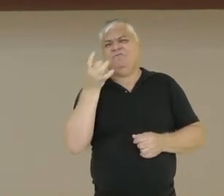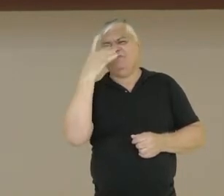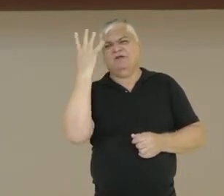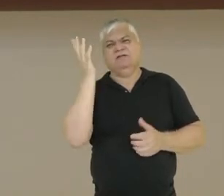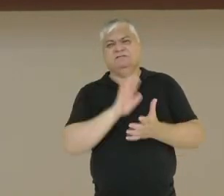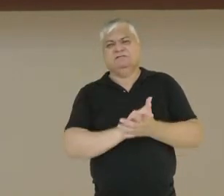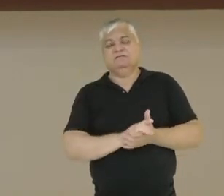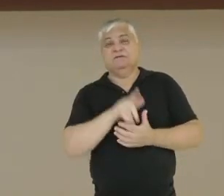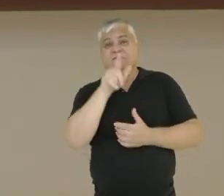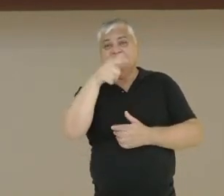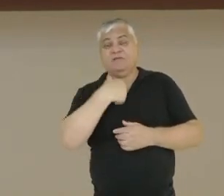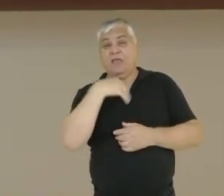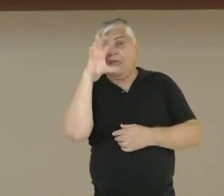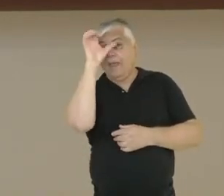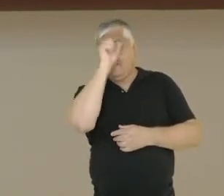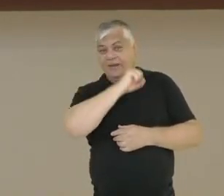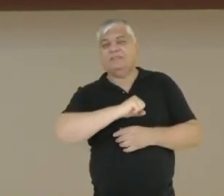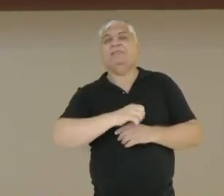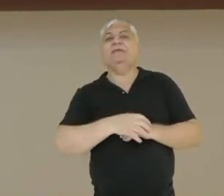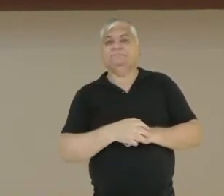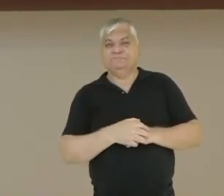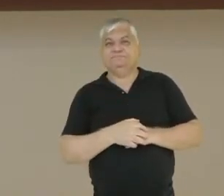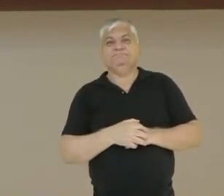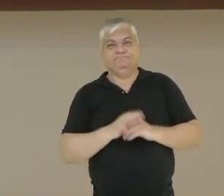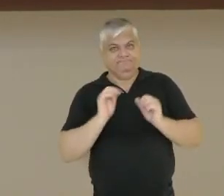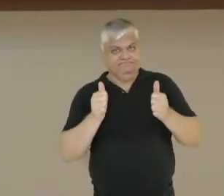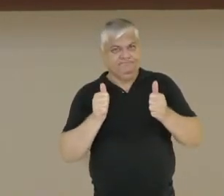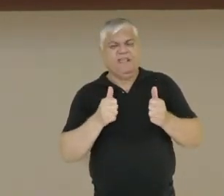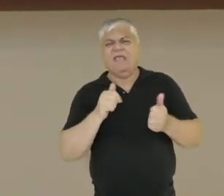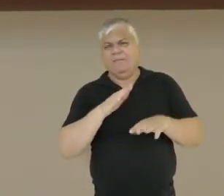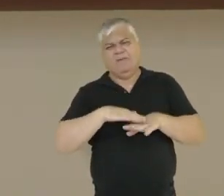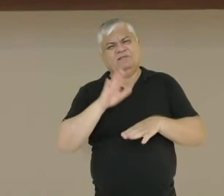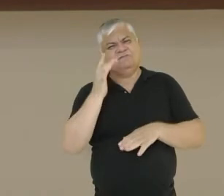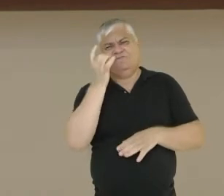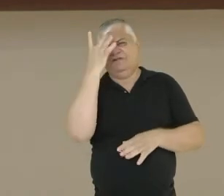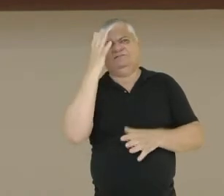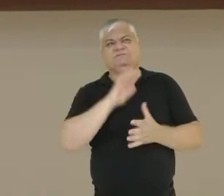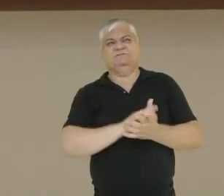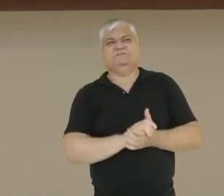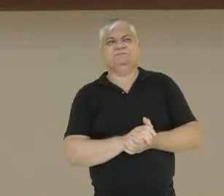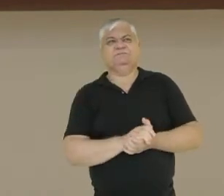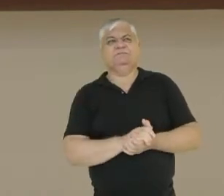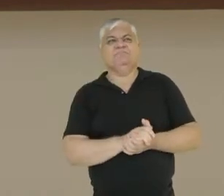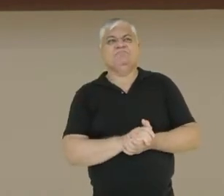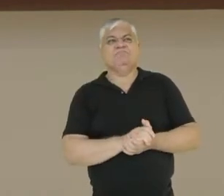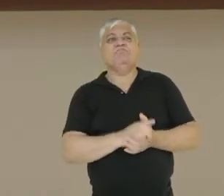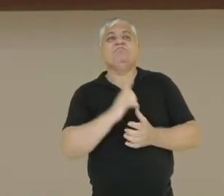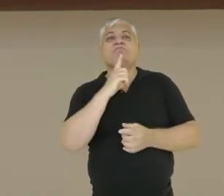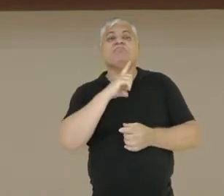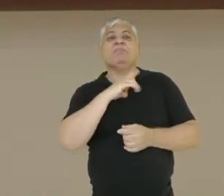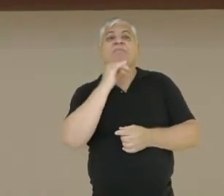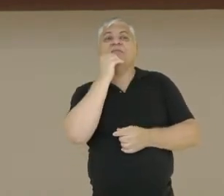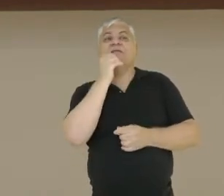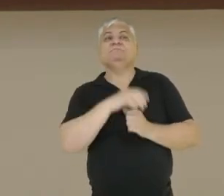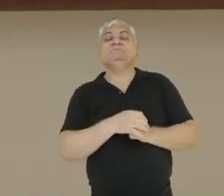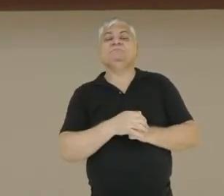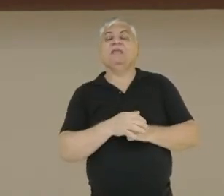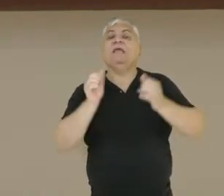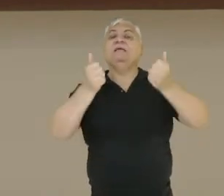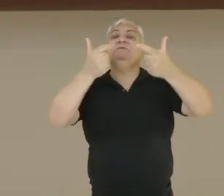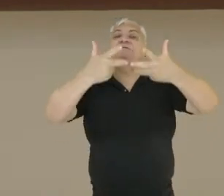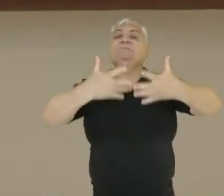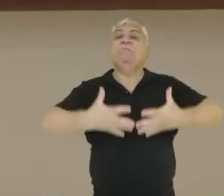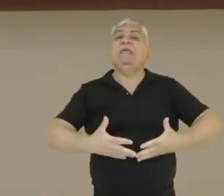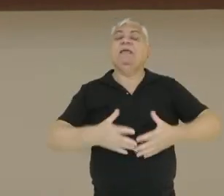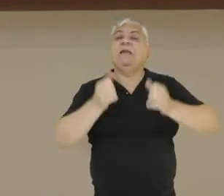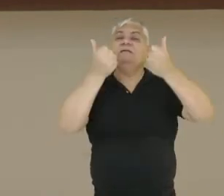não aprender essa, não aprender nenhuma, aprende essa, pelo menos, tá? Porque essa é a mais fácil. Exerce a função de aposto, que é uma explicação que pode